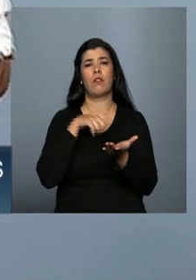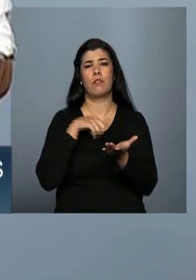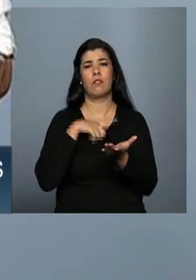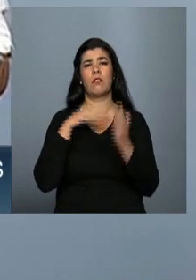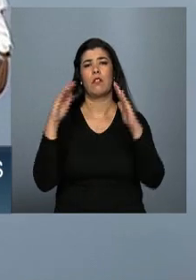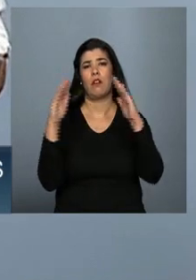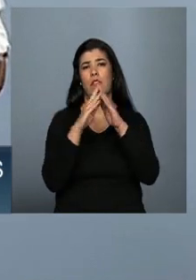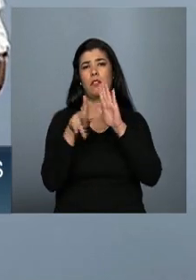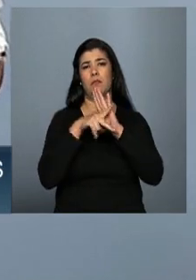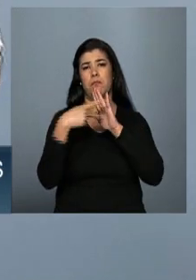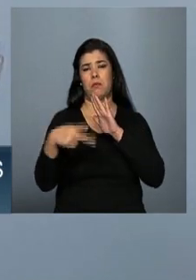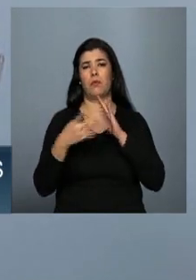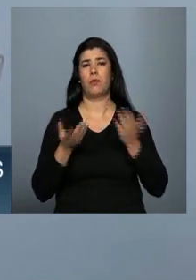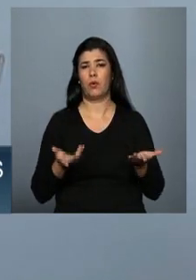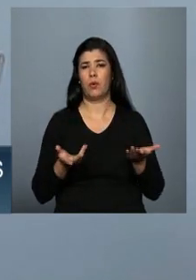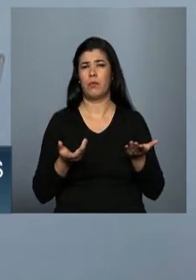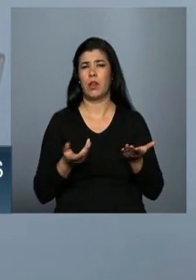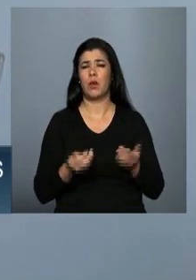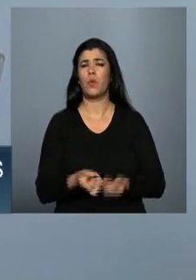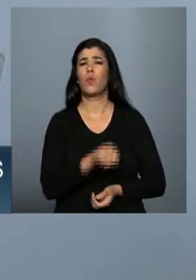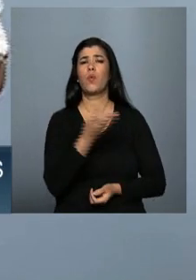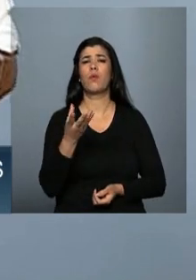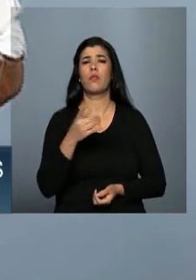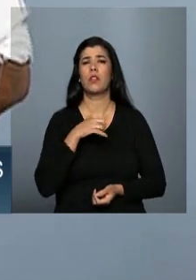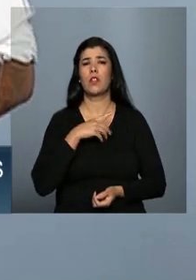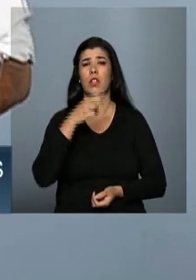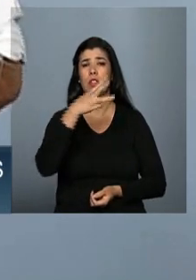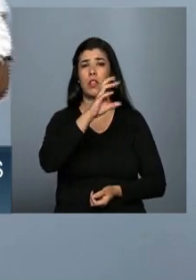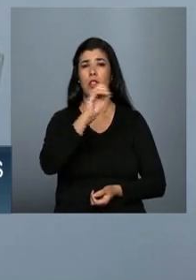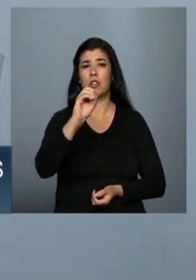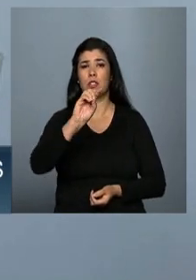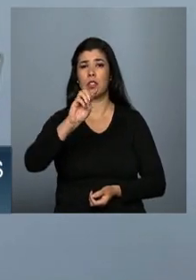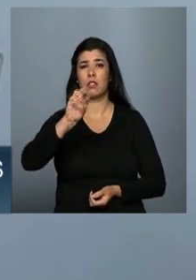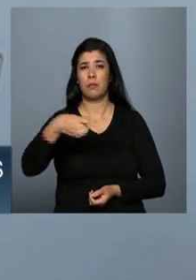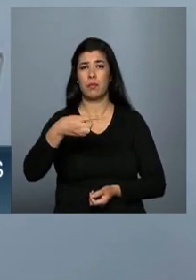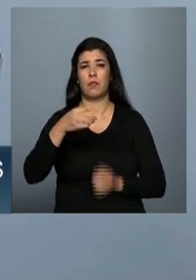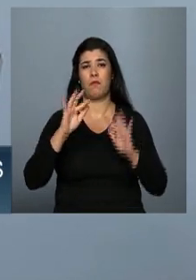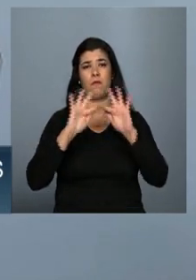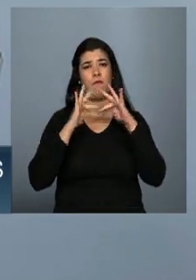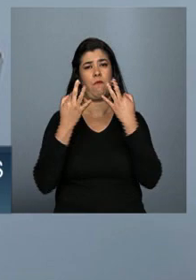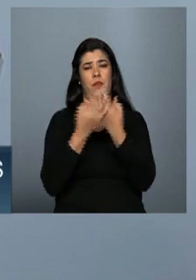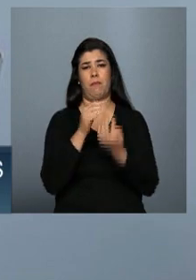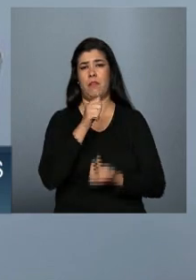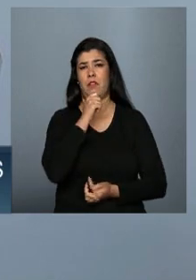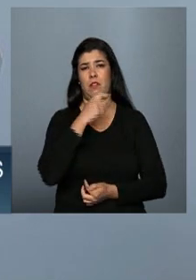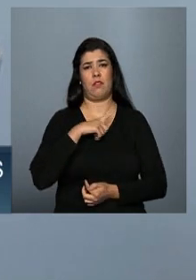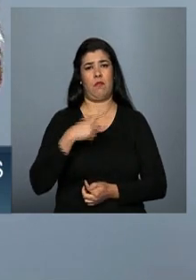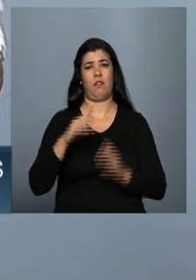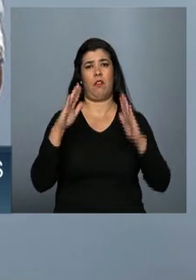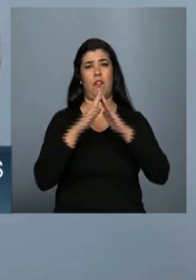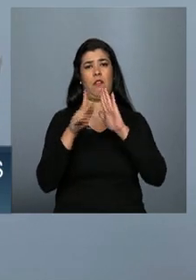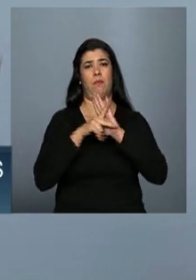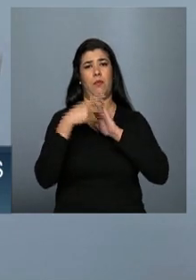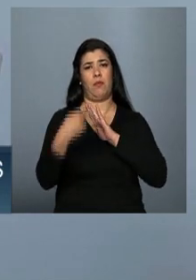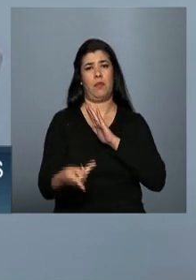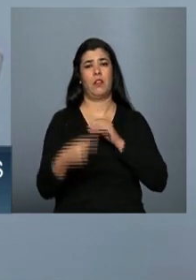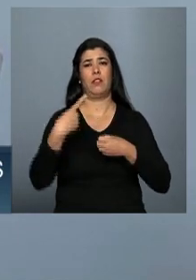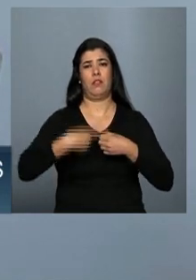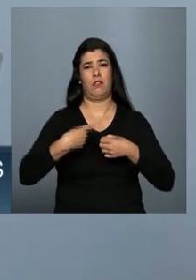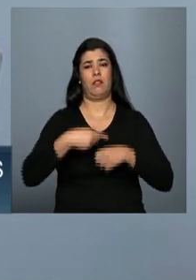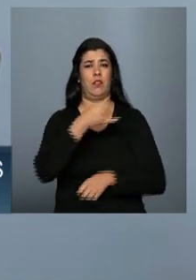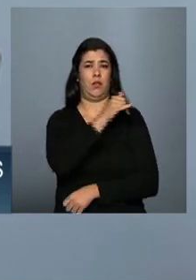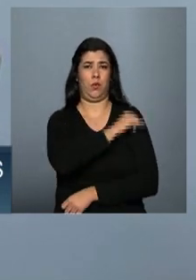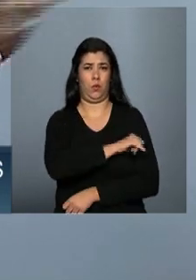morar. Estamos falando de 300 mil famílias sem ter casa própria só na cidade do Rio de